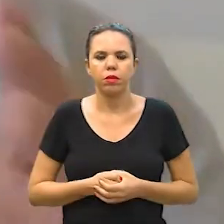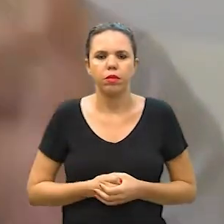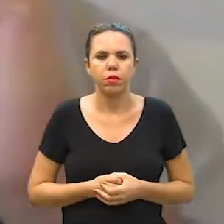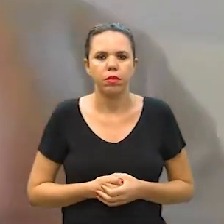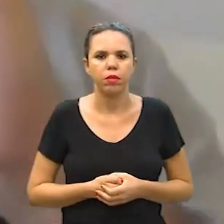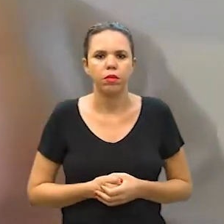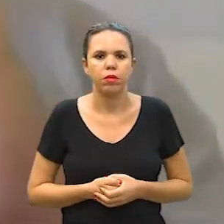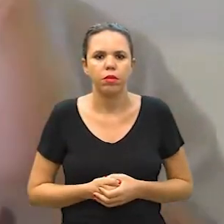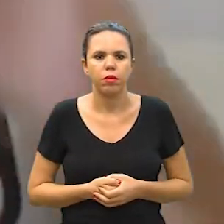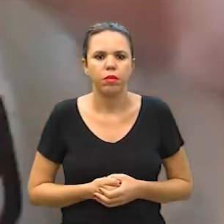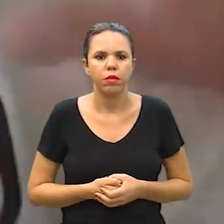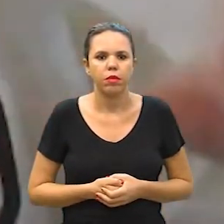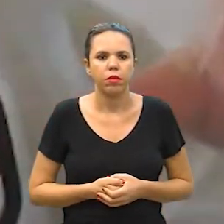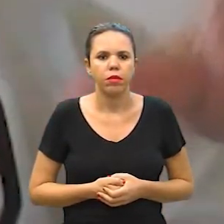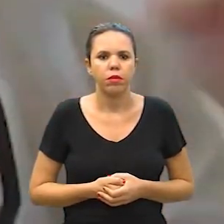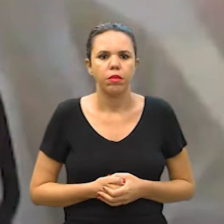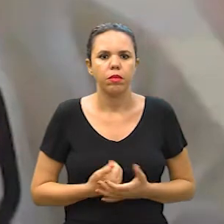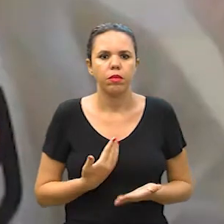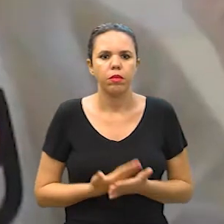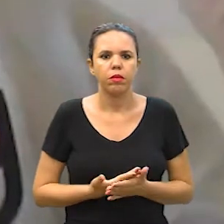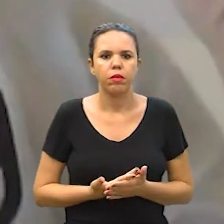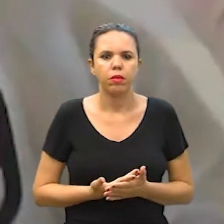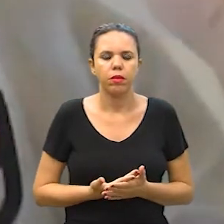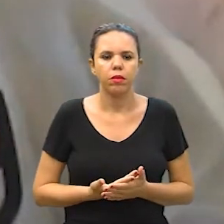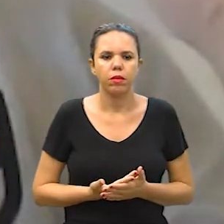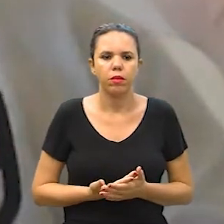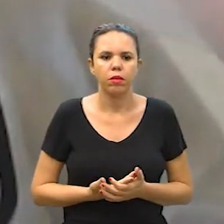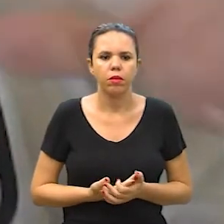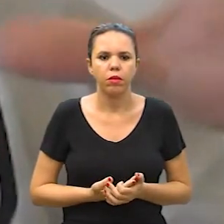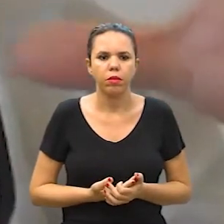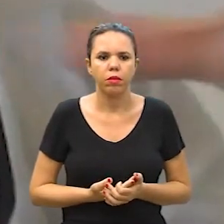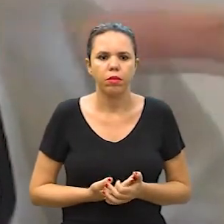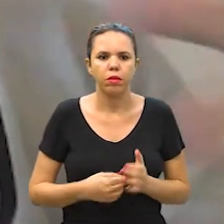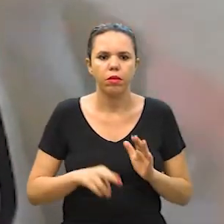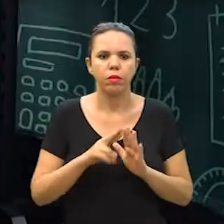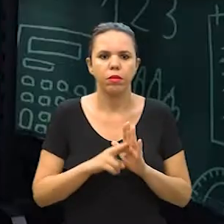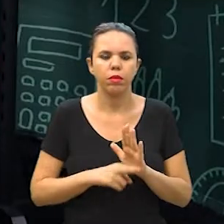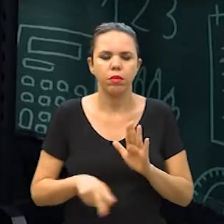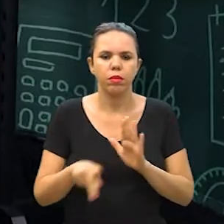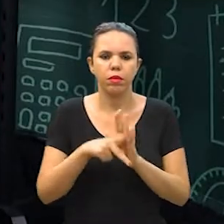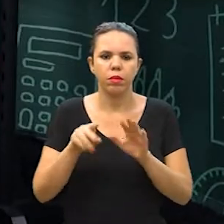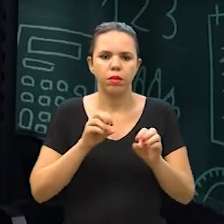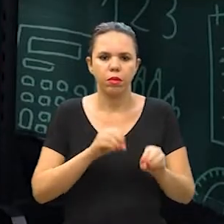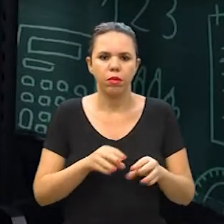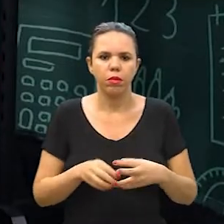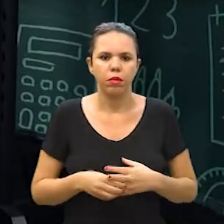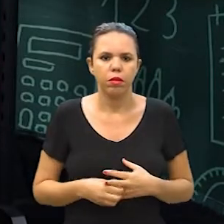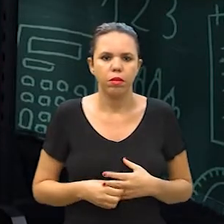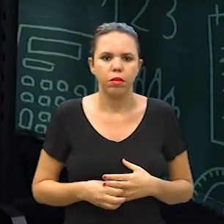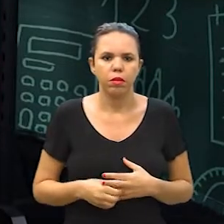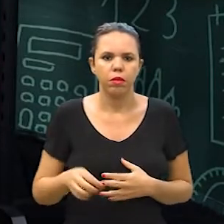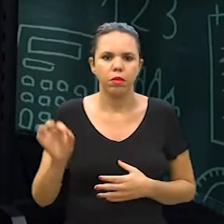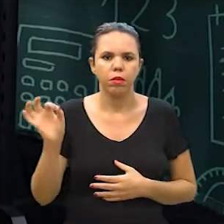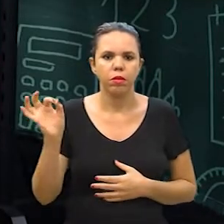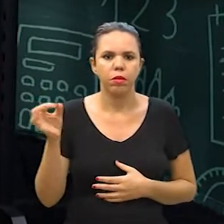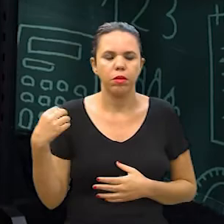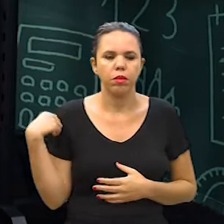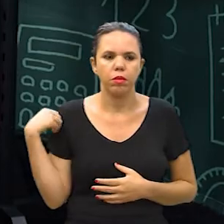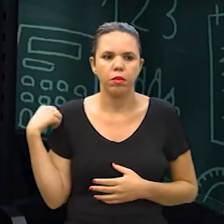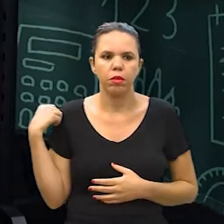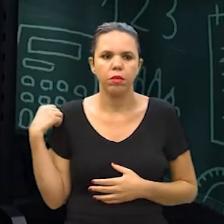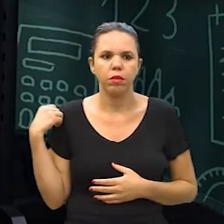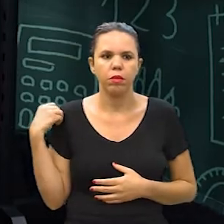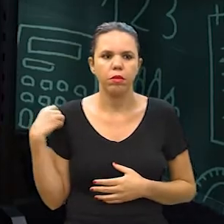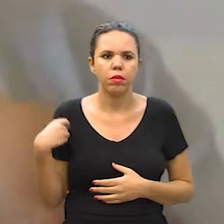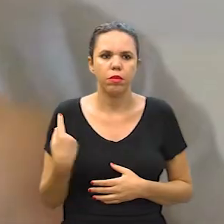diferente. Inclusive, até no quesito da própria educação. Com certeza. Porque,